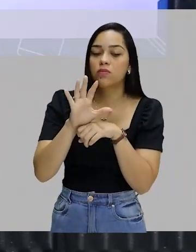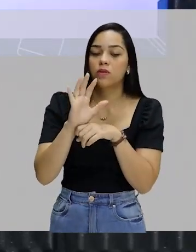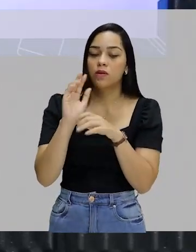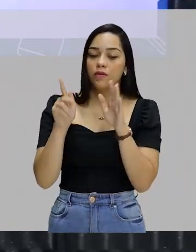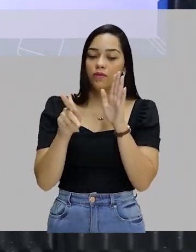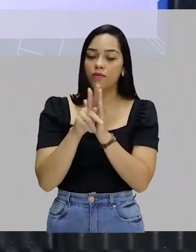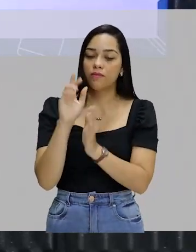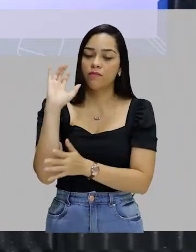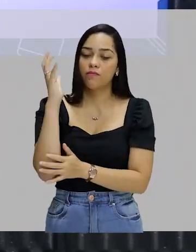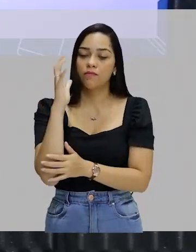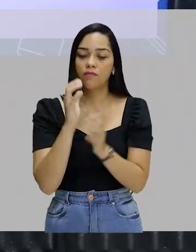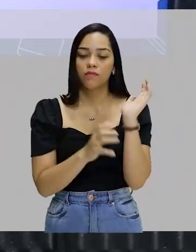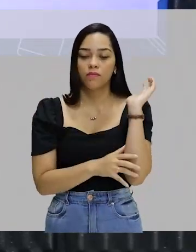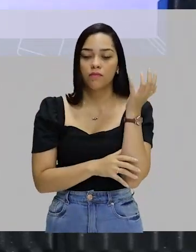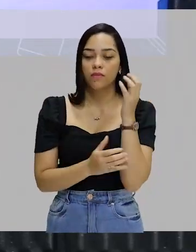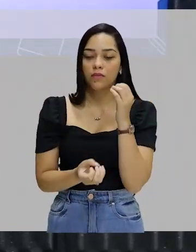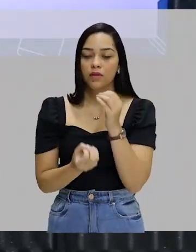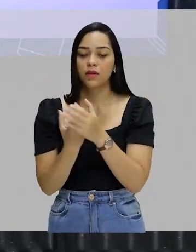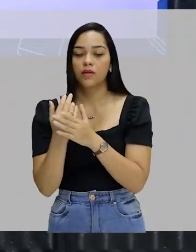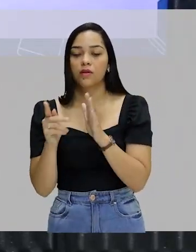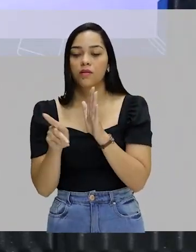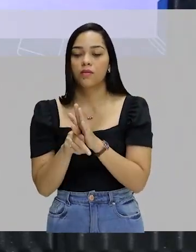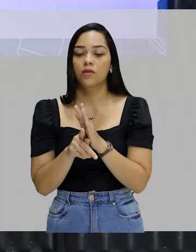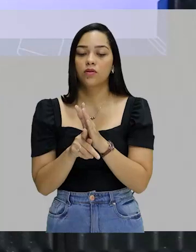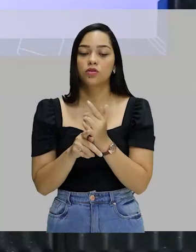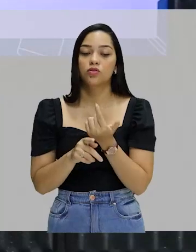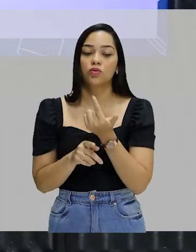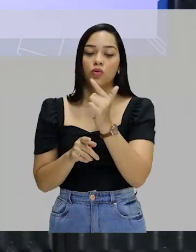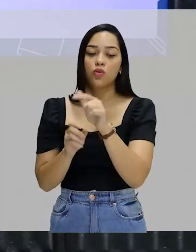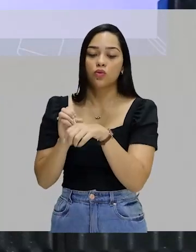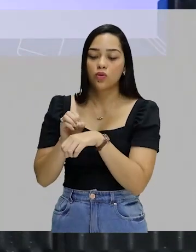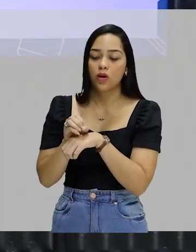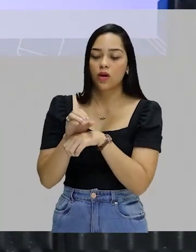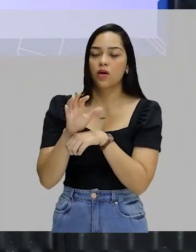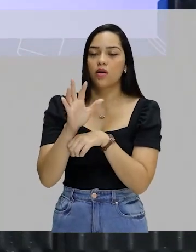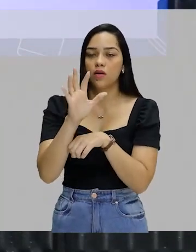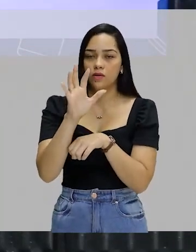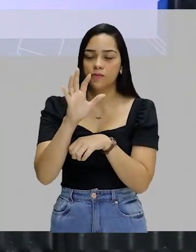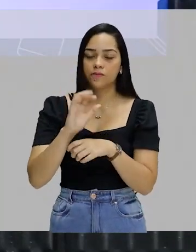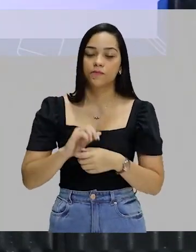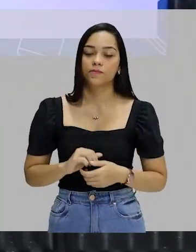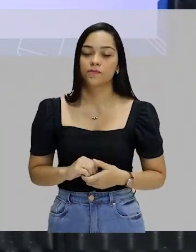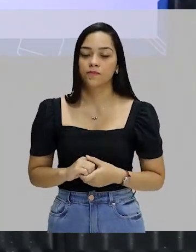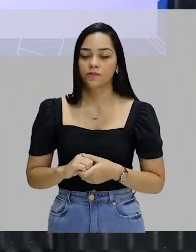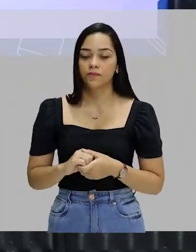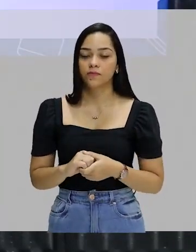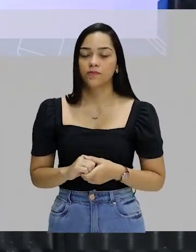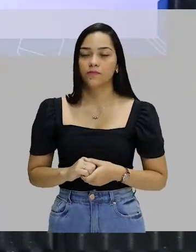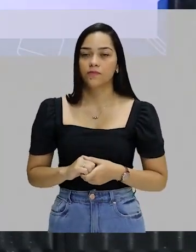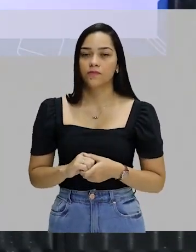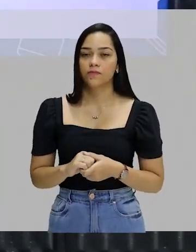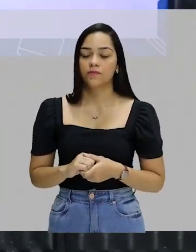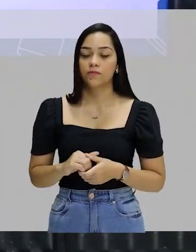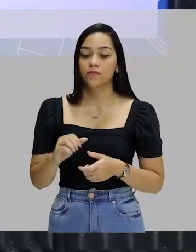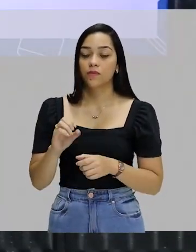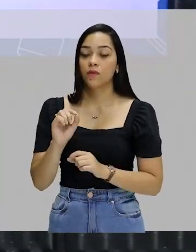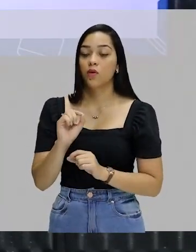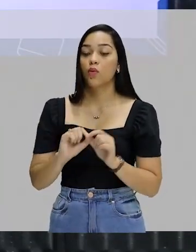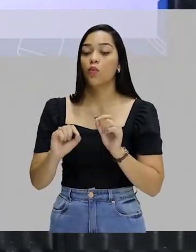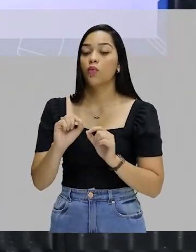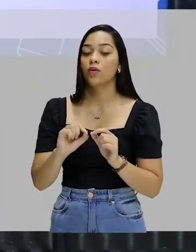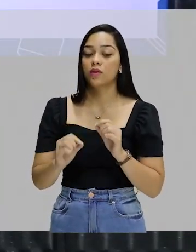existentes na natureza foram originados a partir de outro átomo radioativo. Esse